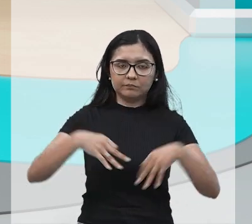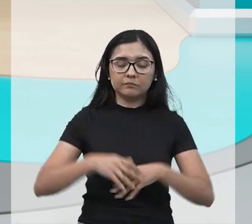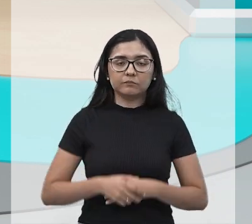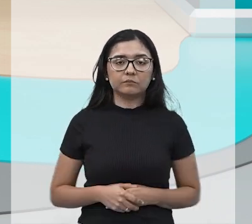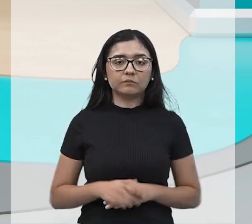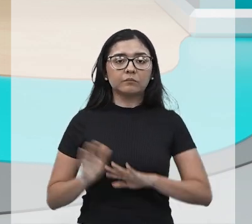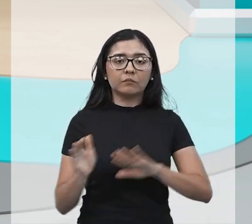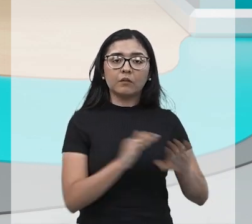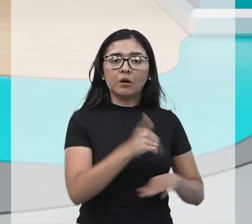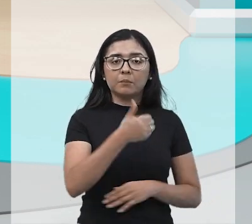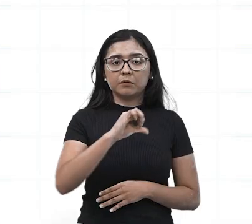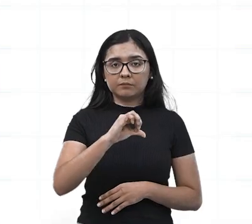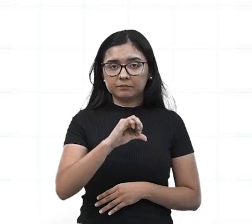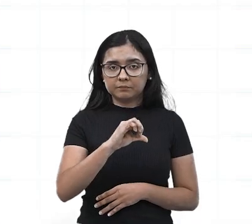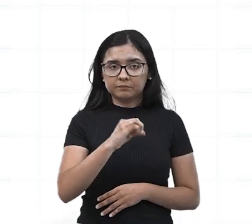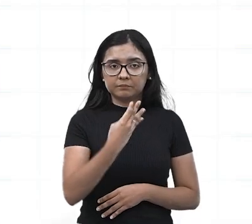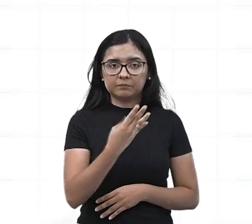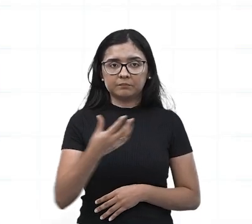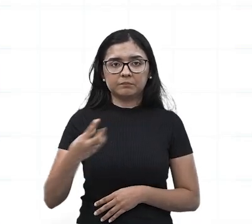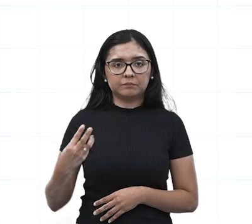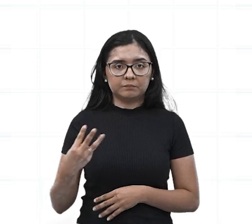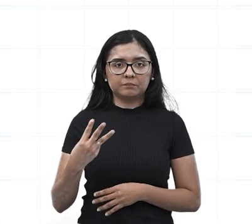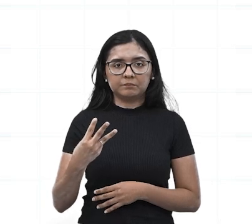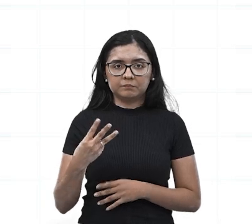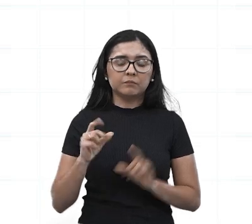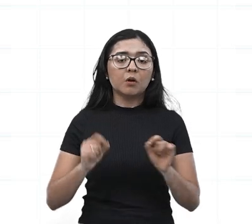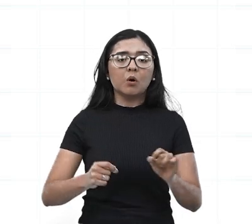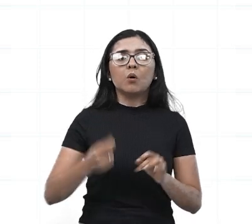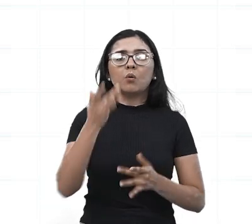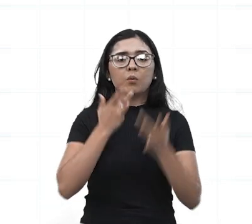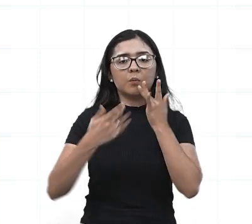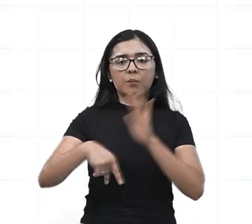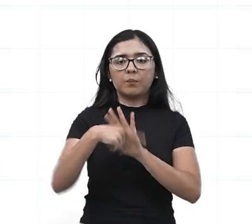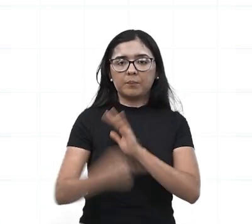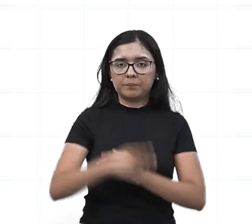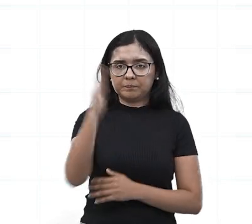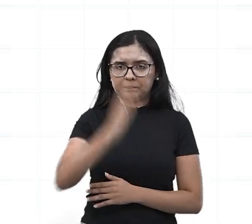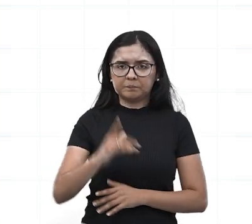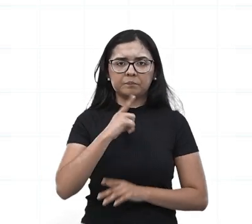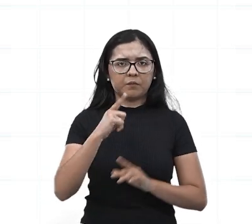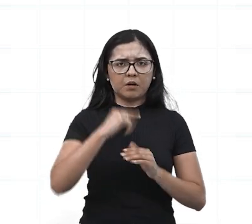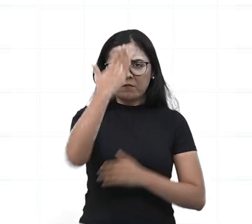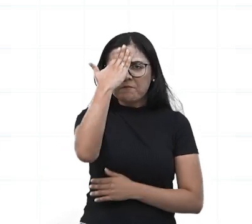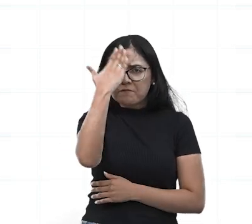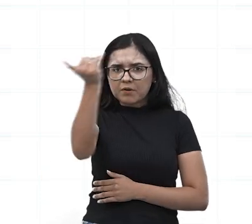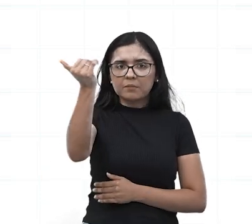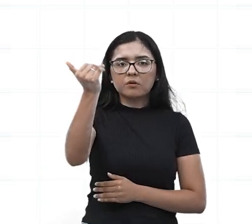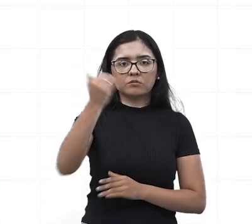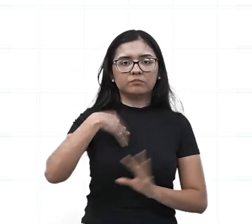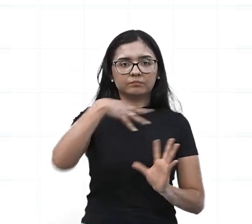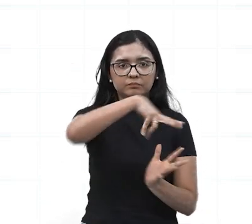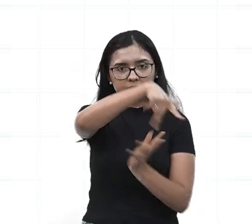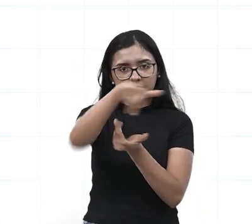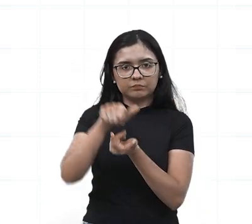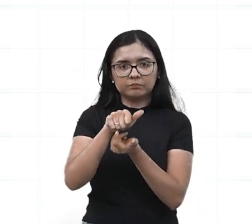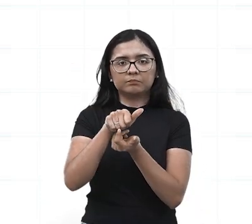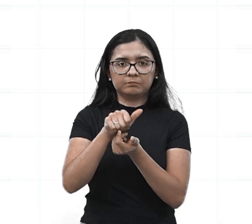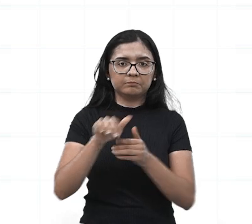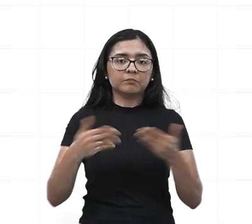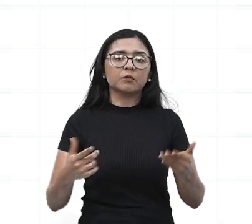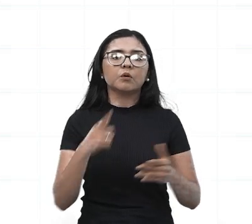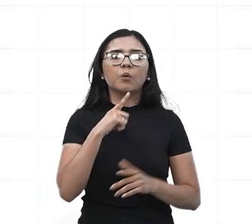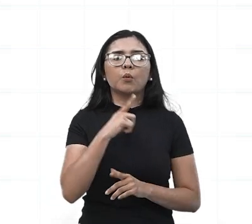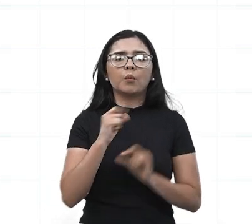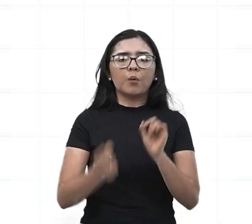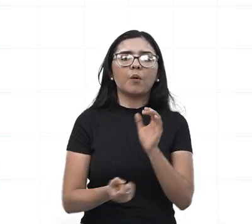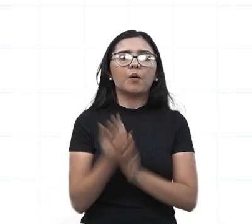Em 1943, o teatro brasileiro ganha maior visibilidade com a